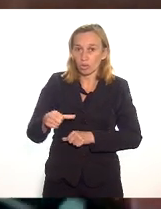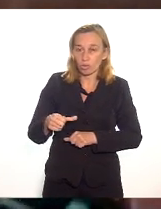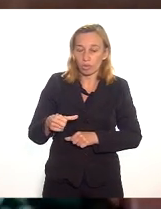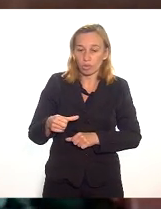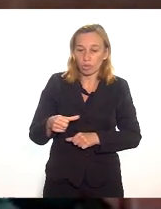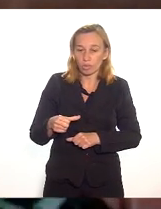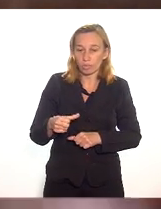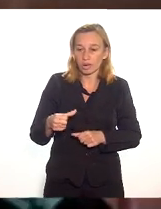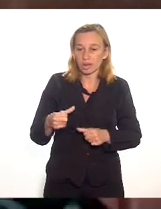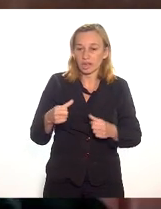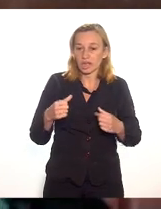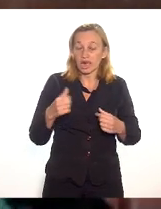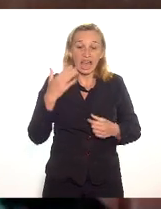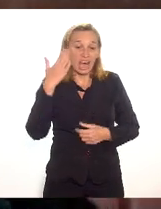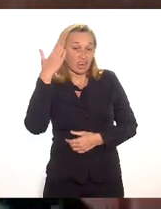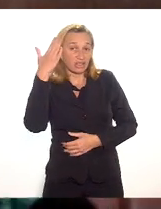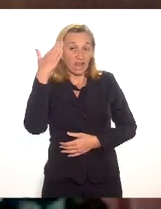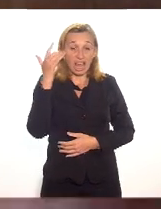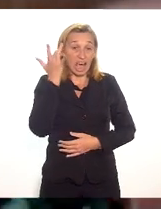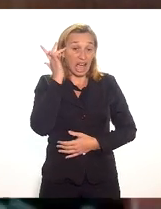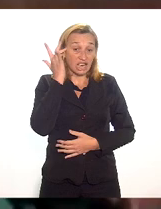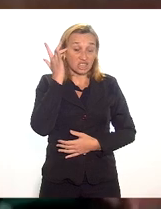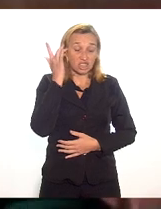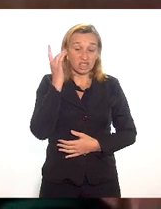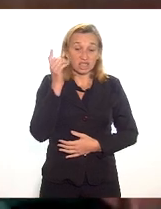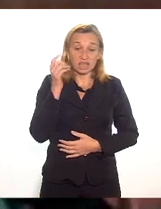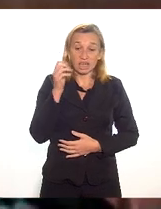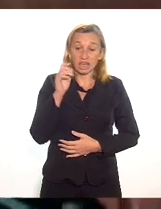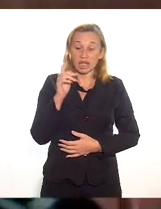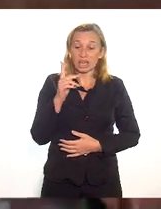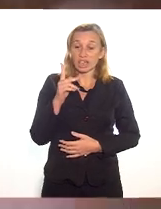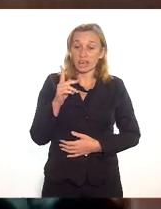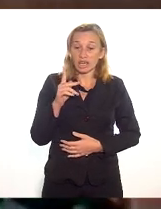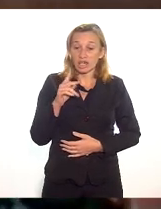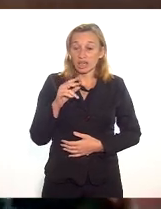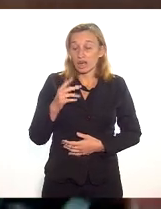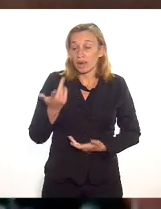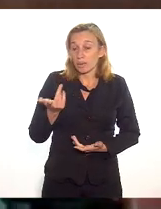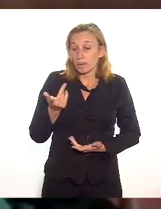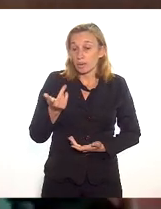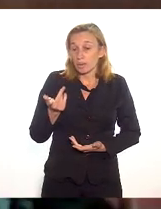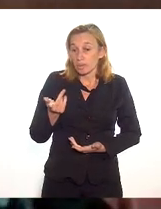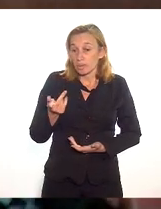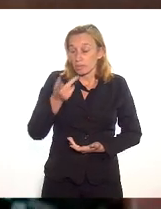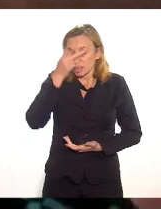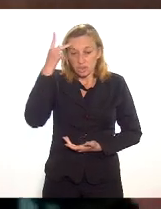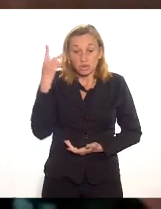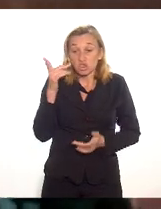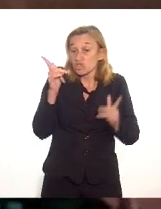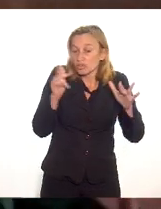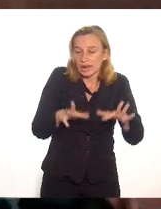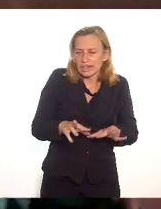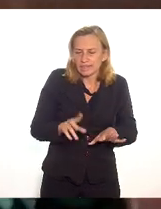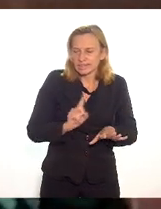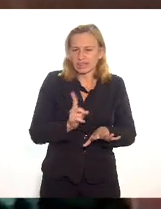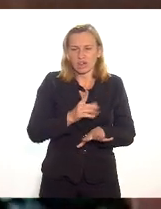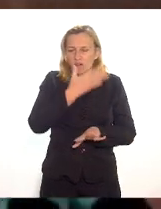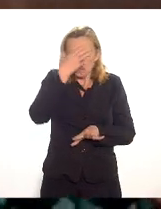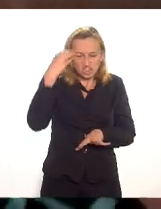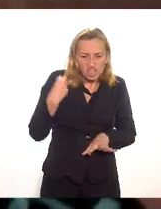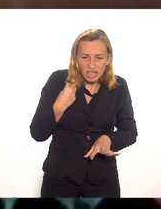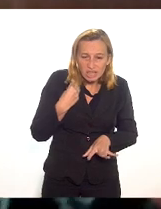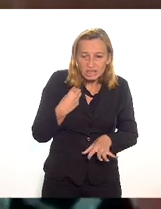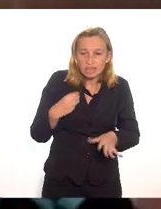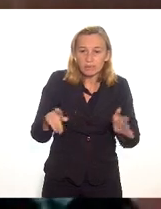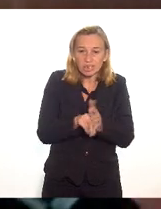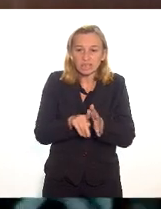viram semideuses e semideusas e esquecem que nós somos cidadãos e cidadãs desse Estado.